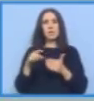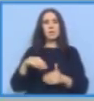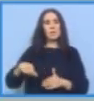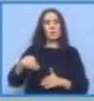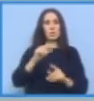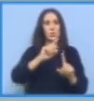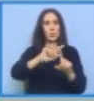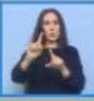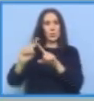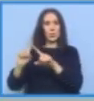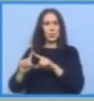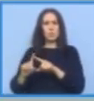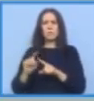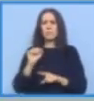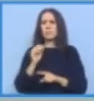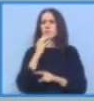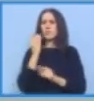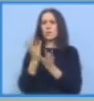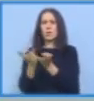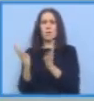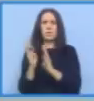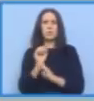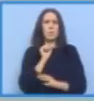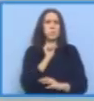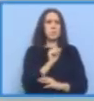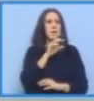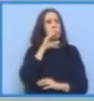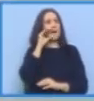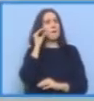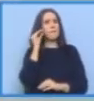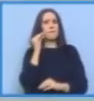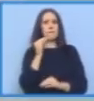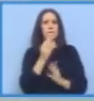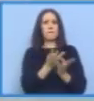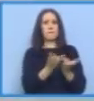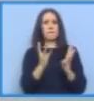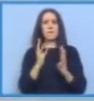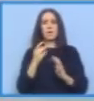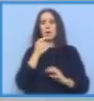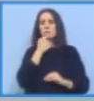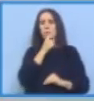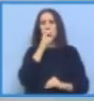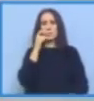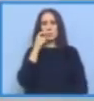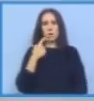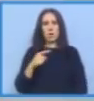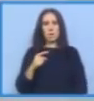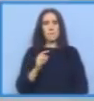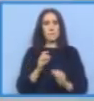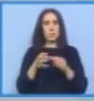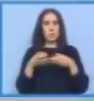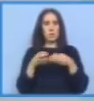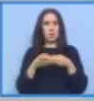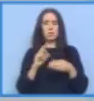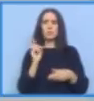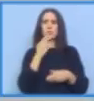lugares diferentes, seja para os jovens, seja para os adultos comprometidos na comunidade, para